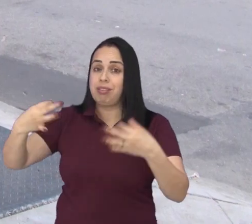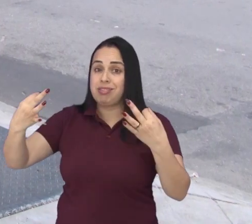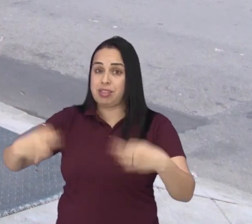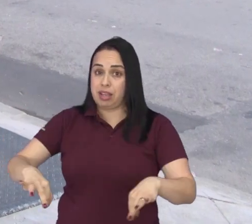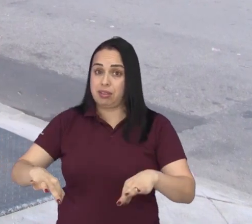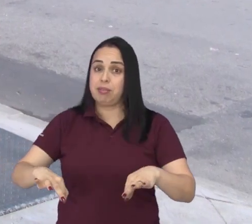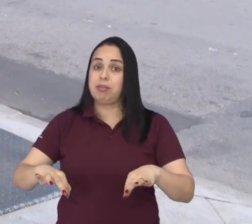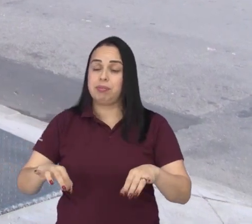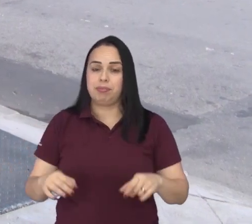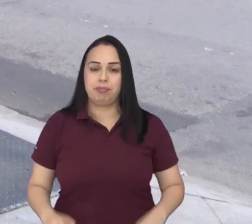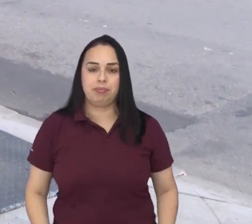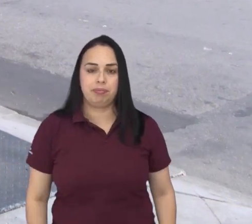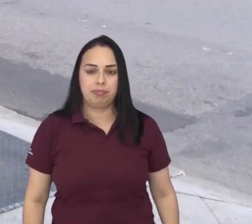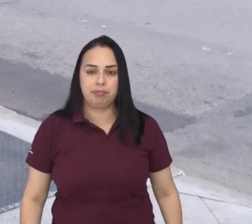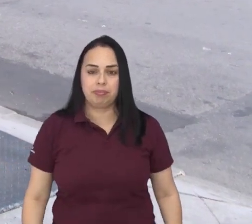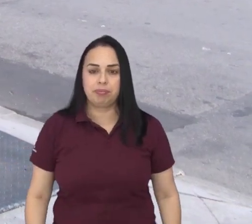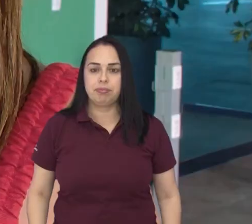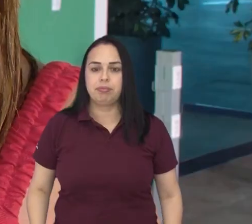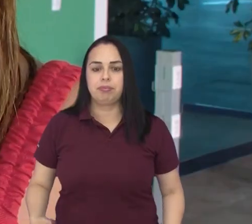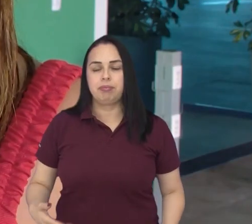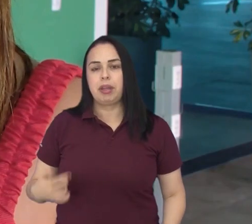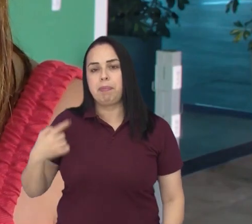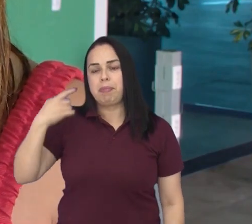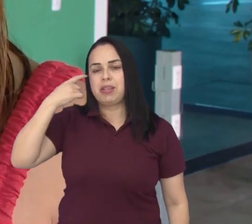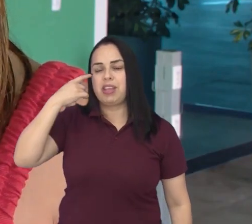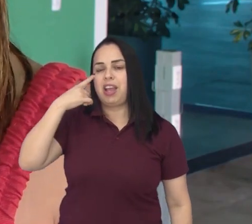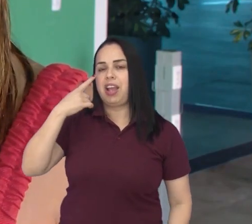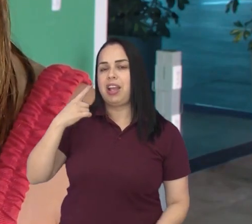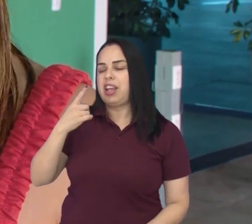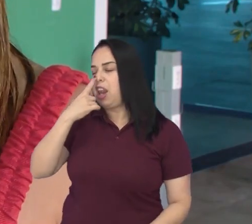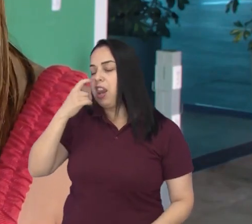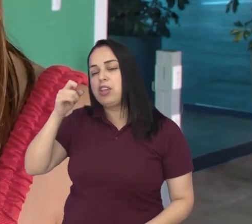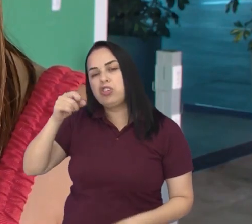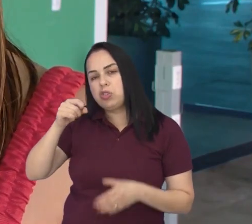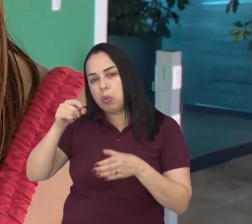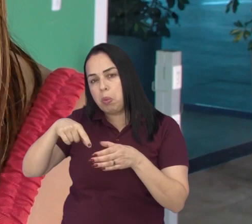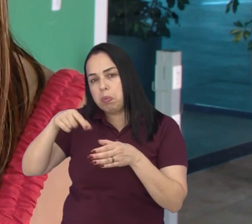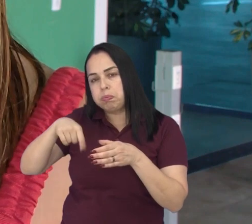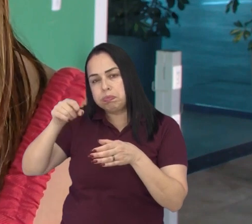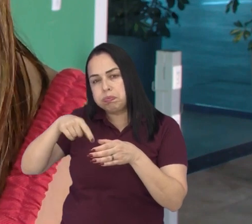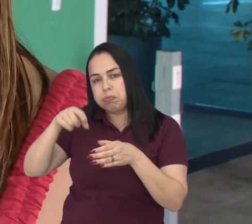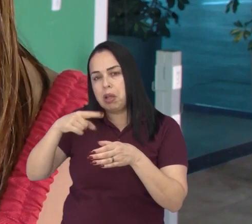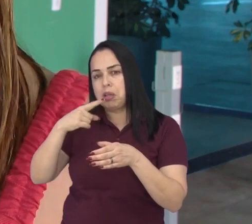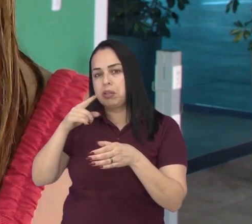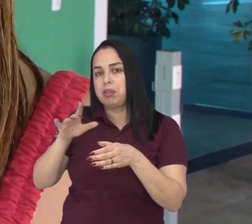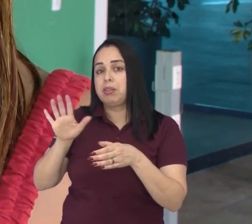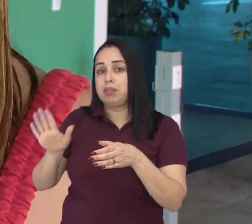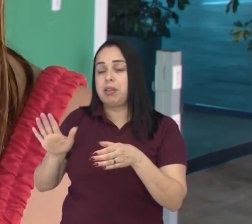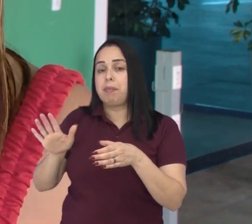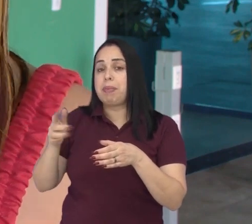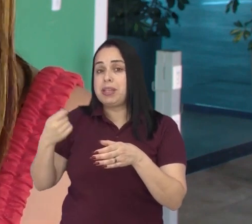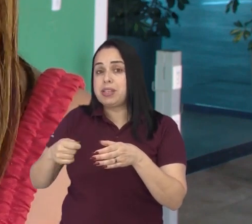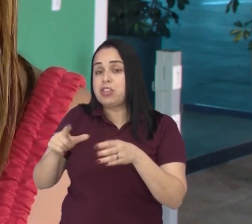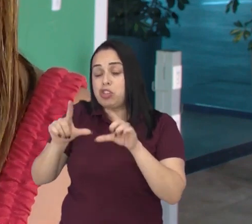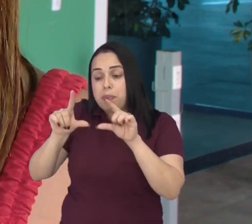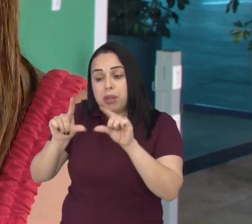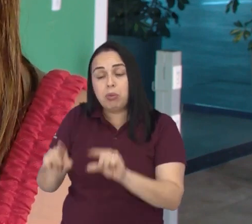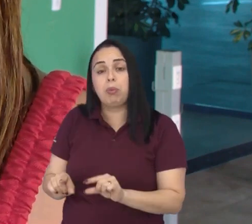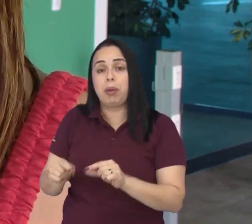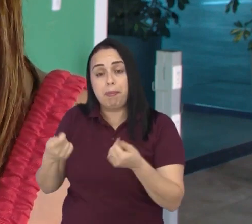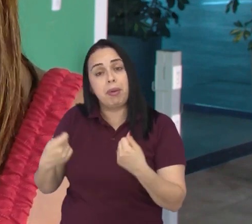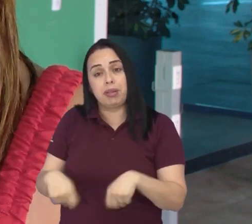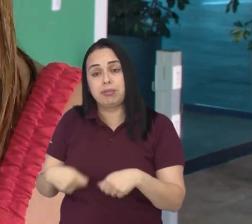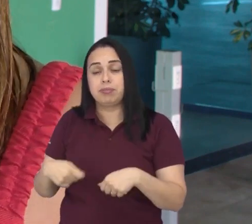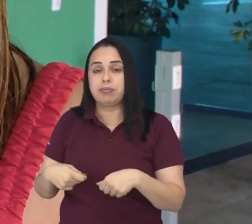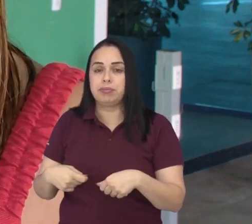reduzir a produção de resíduos. Quando a gente pensa em resíduos, o ápice de uma boa gestão é a minimização da geração